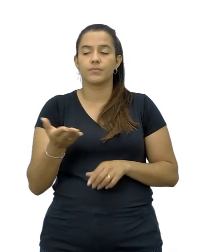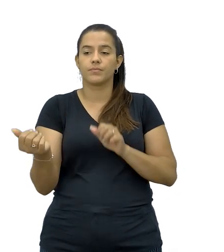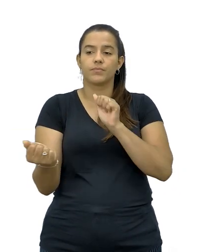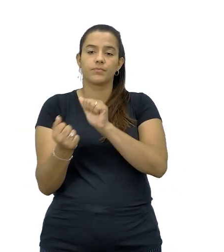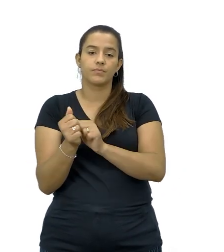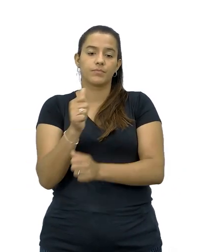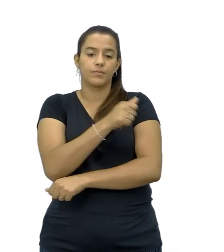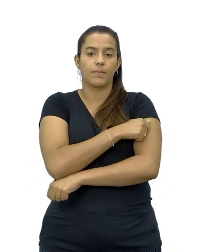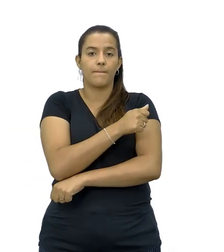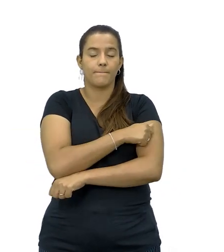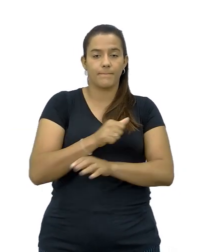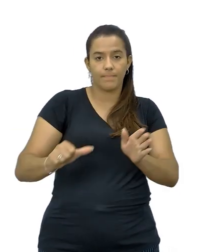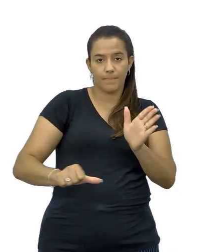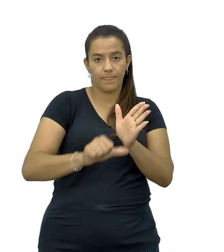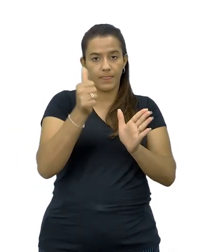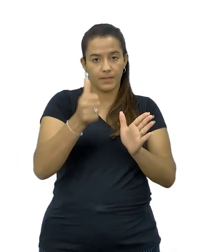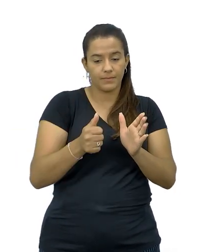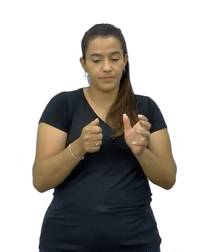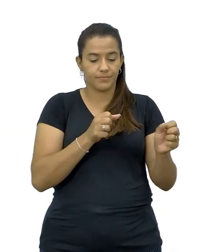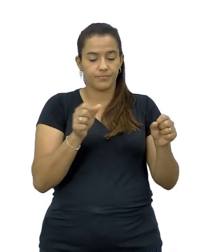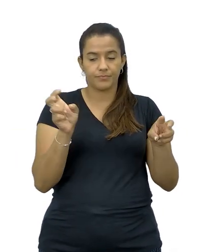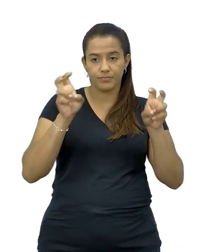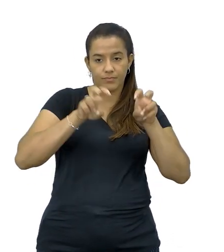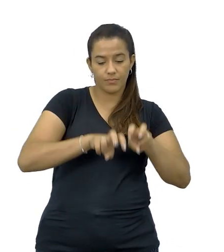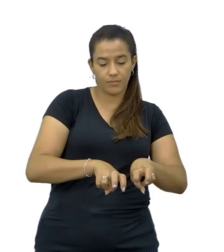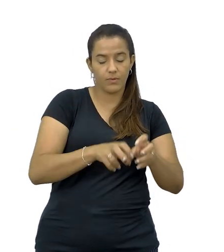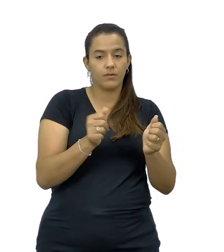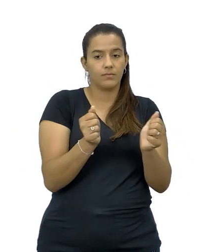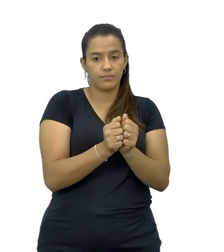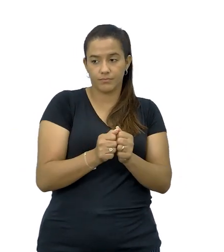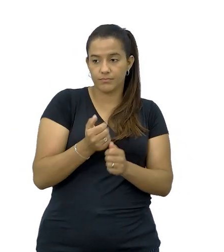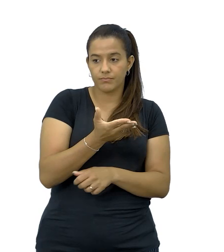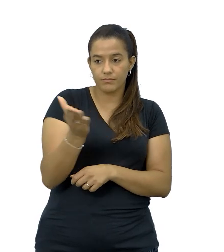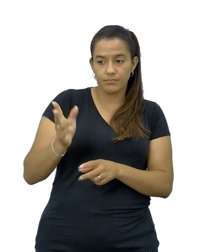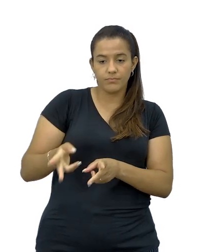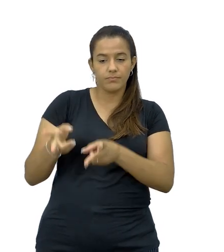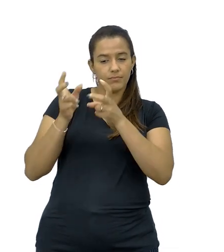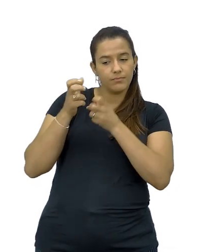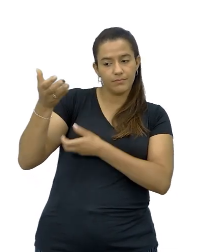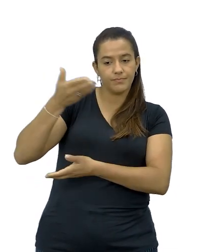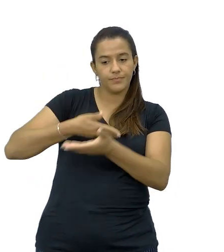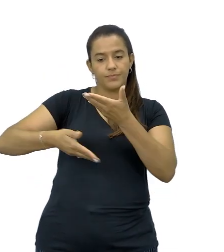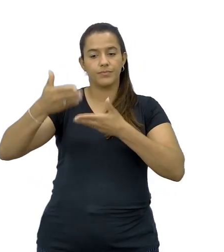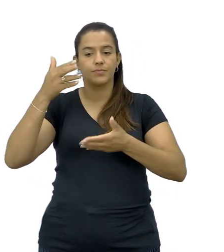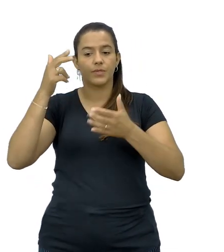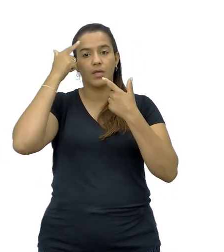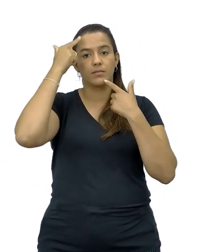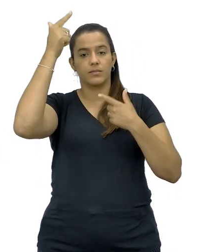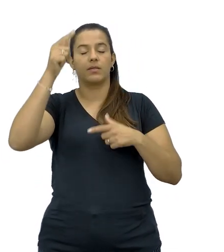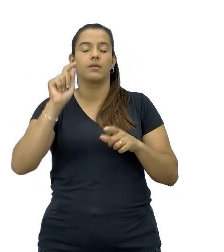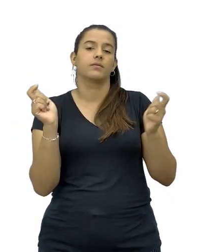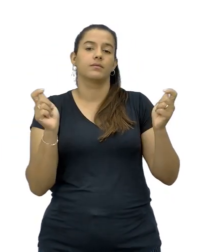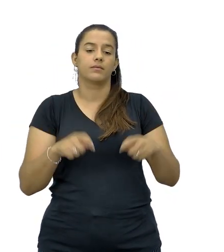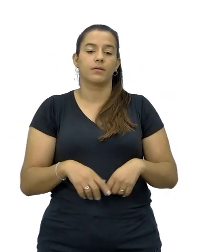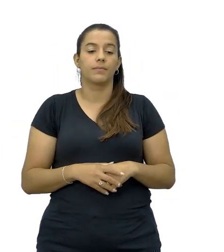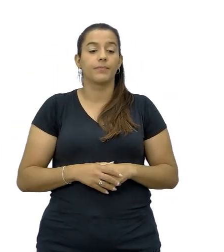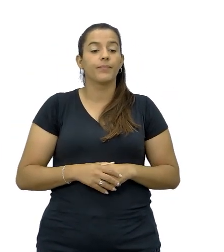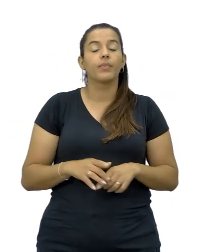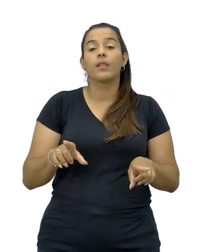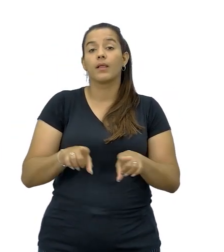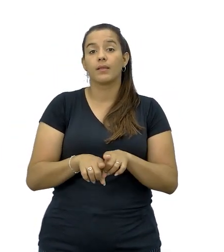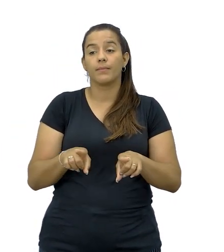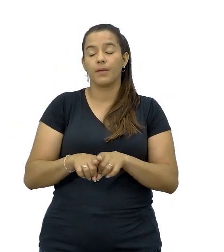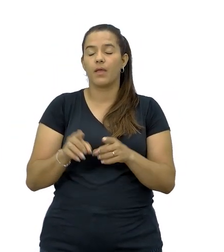dentro daquele primeiro momento que eu sentei com meus estudantes e observei ali, nós já trocamos ali algumas ideias. Encaminhar